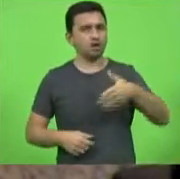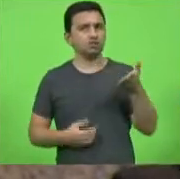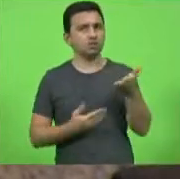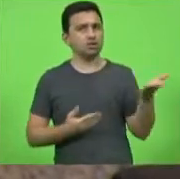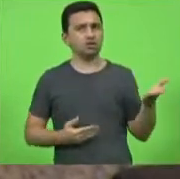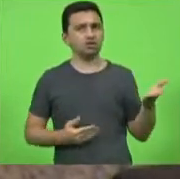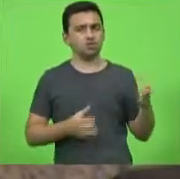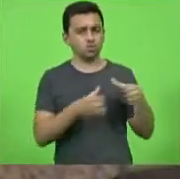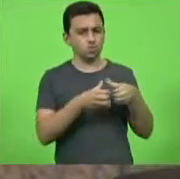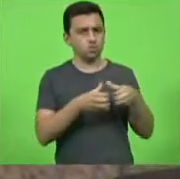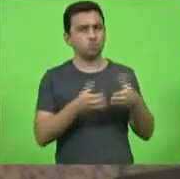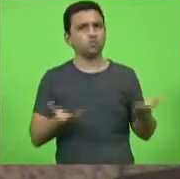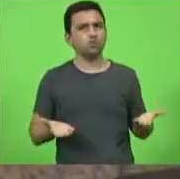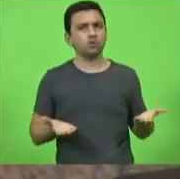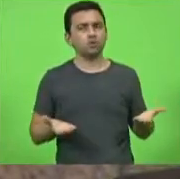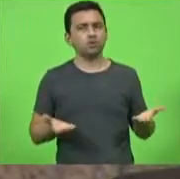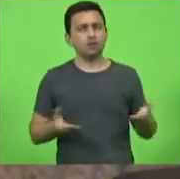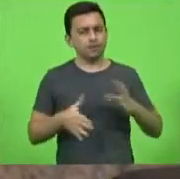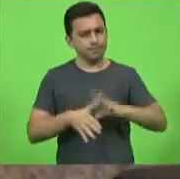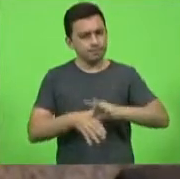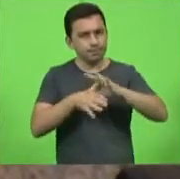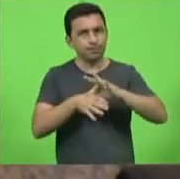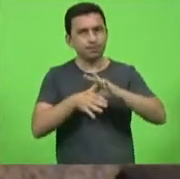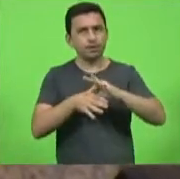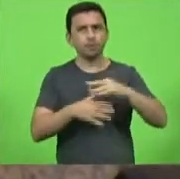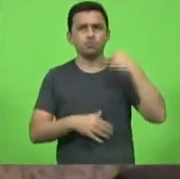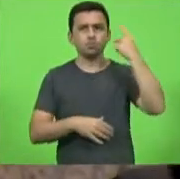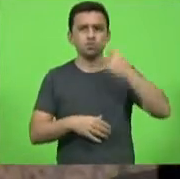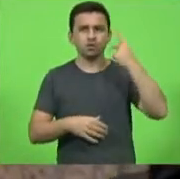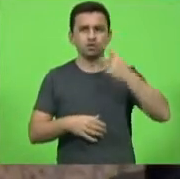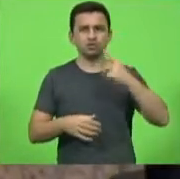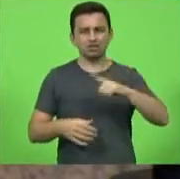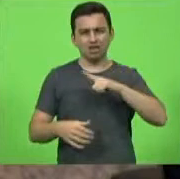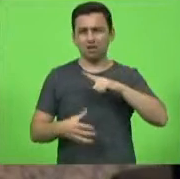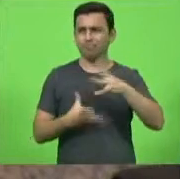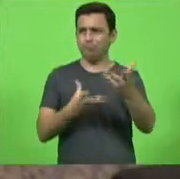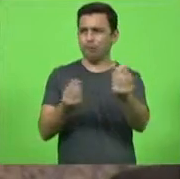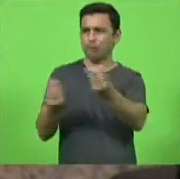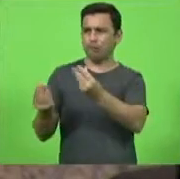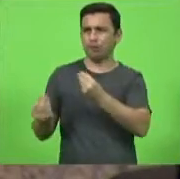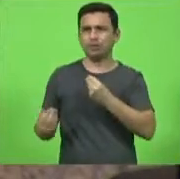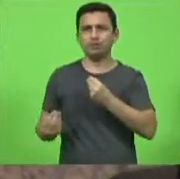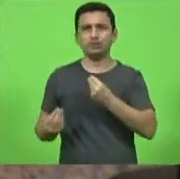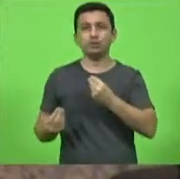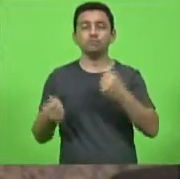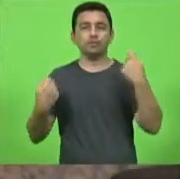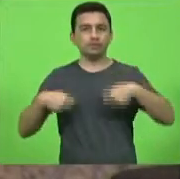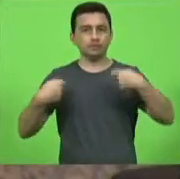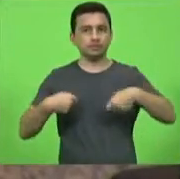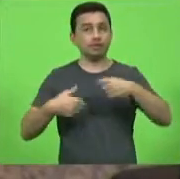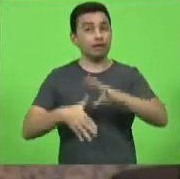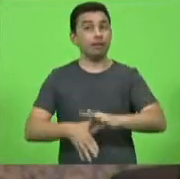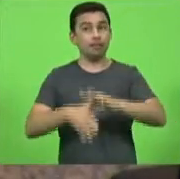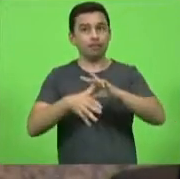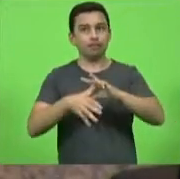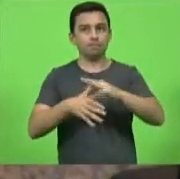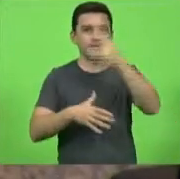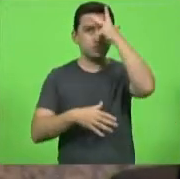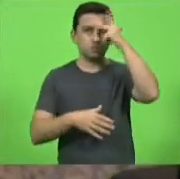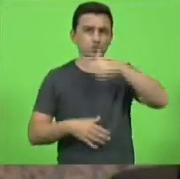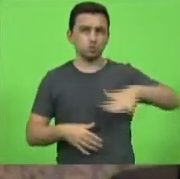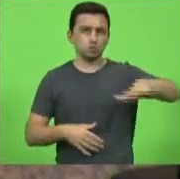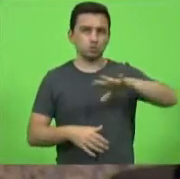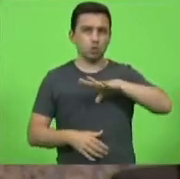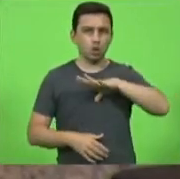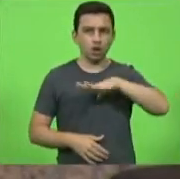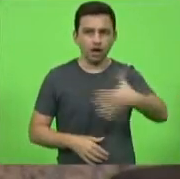seja líder. Porque, como eu falei, políticos a gente já tem aos montes no Brasil. Nós estamos precisando de líderes, pessoas que tenham coragem